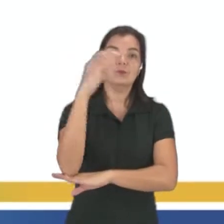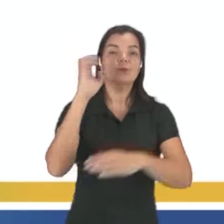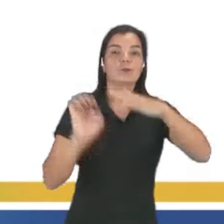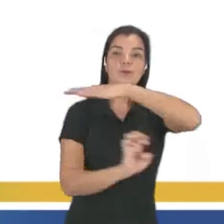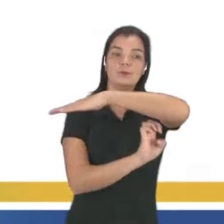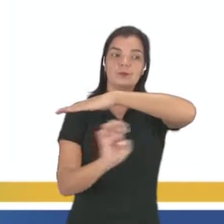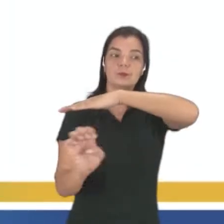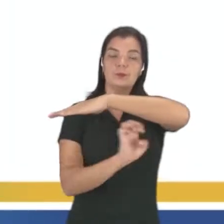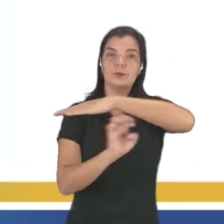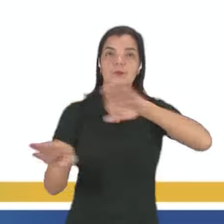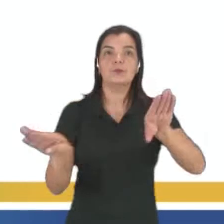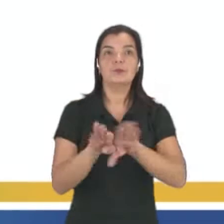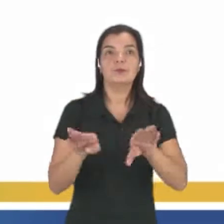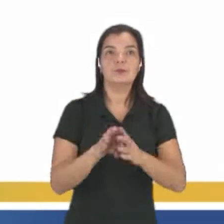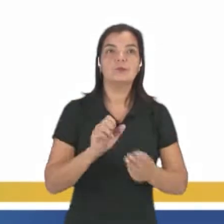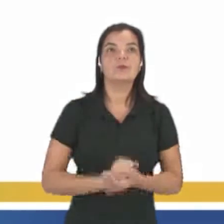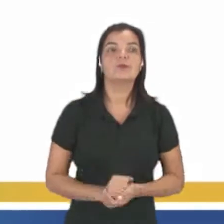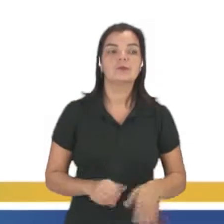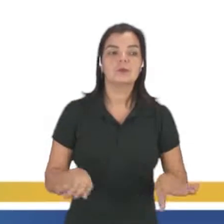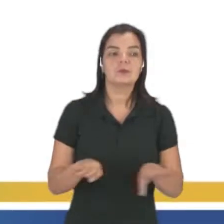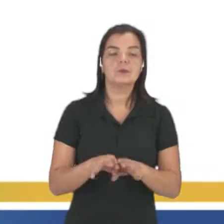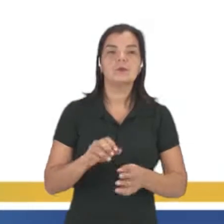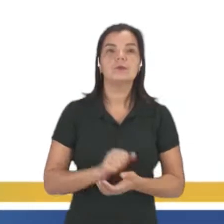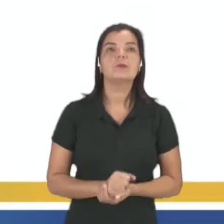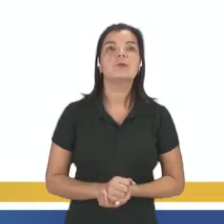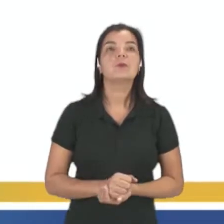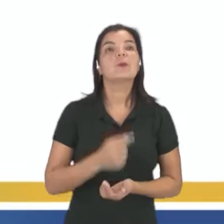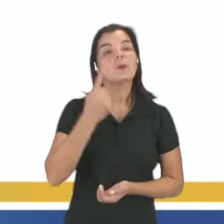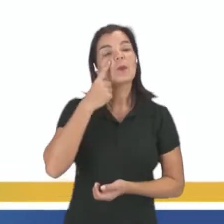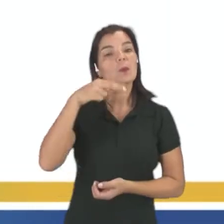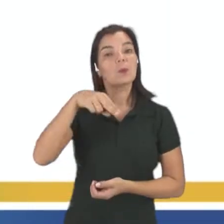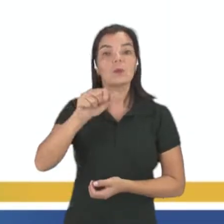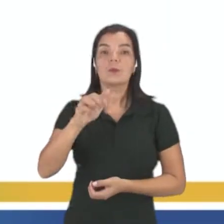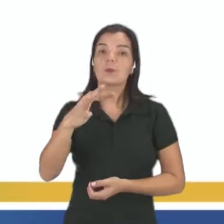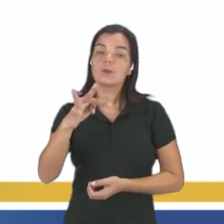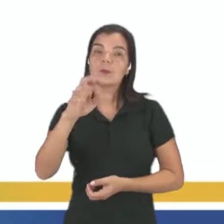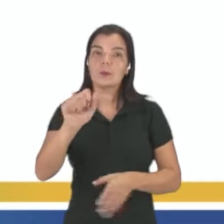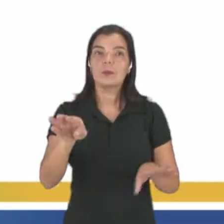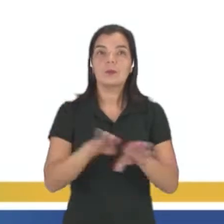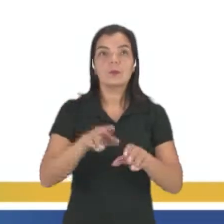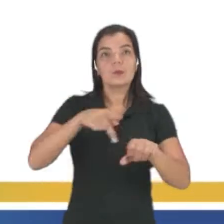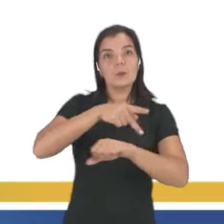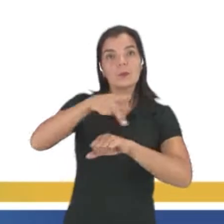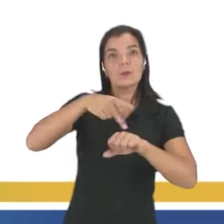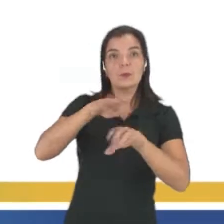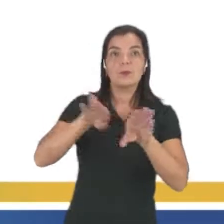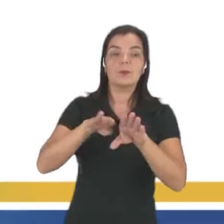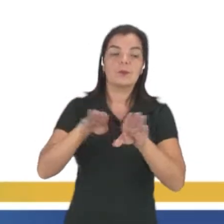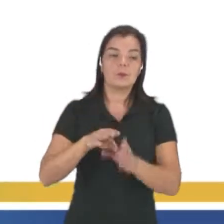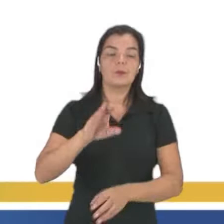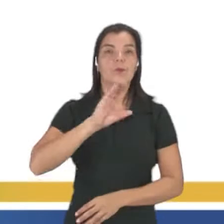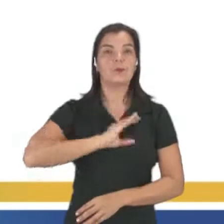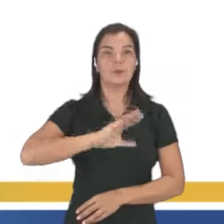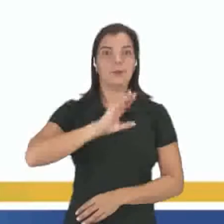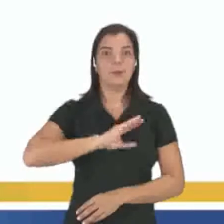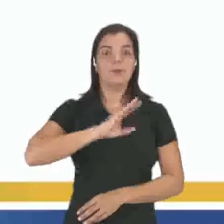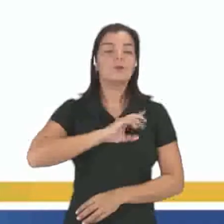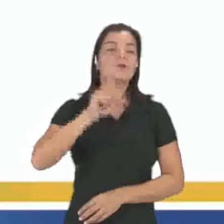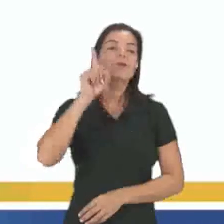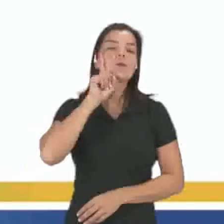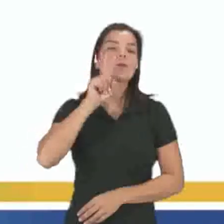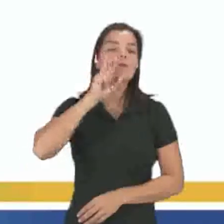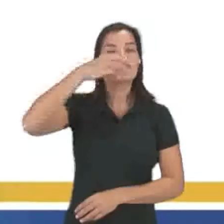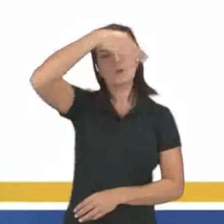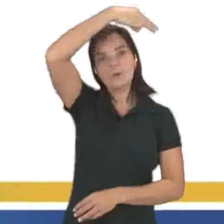sua vez, é o Tratado Norte-Americano de Livre Comércio, formado pelos países Canadá, México e Estados